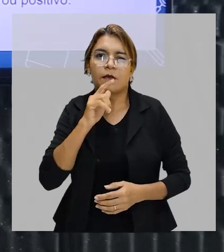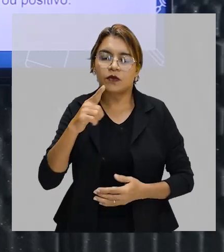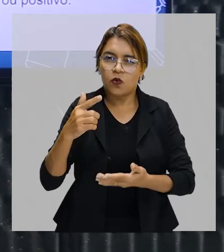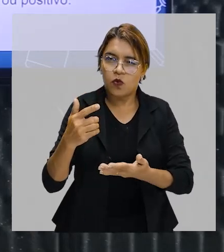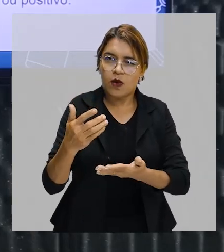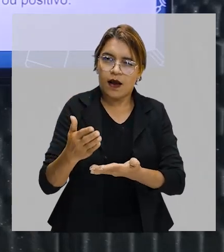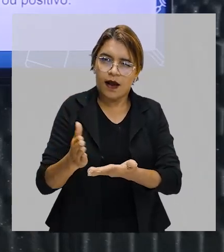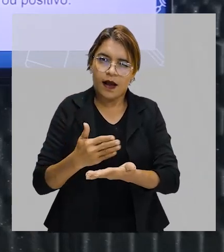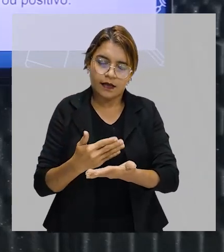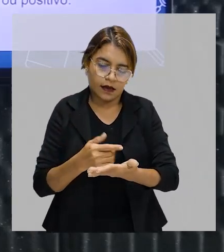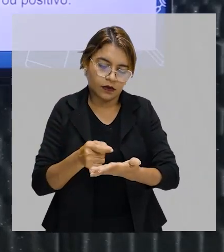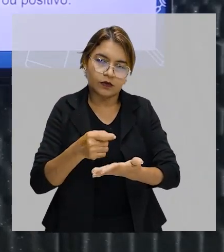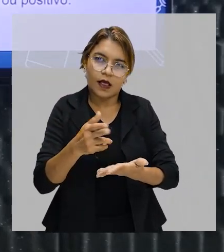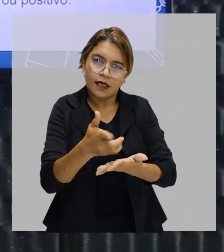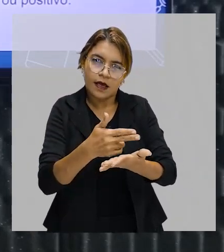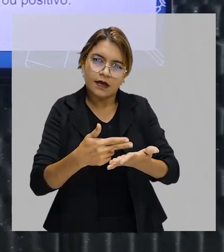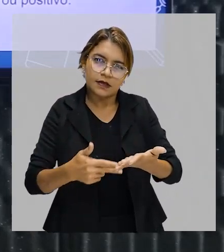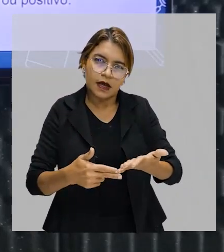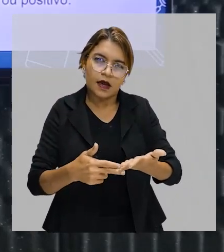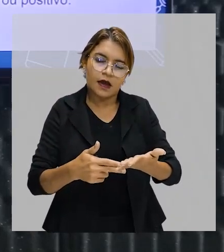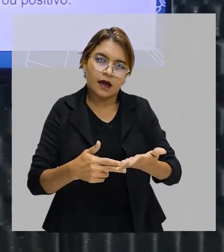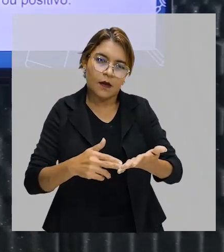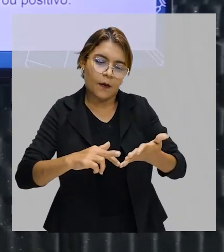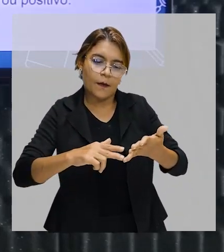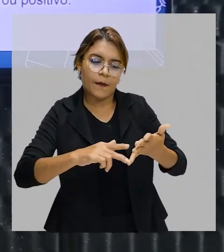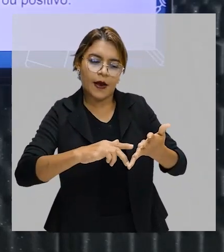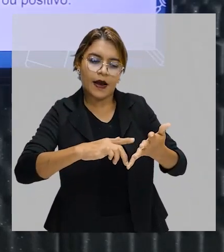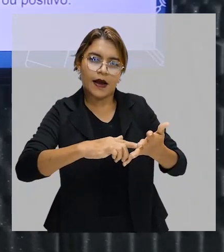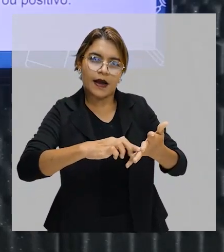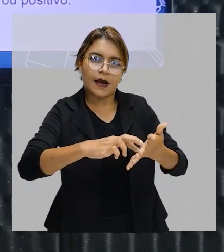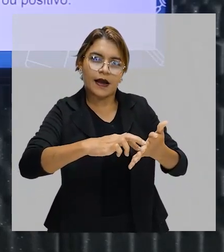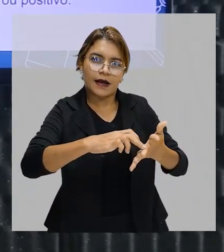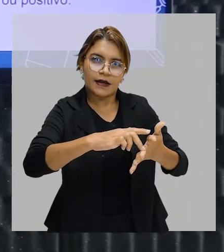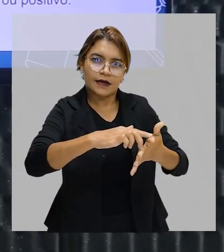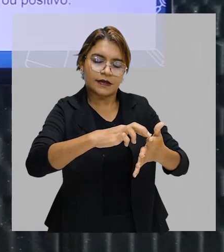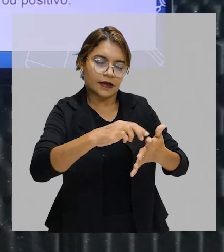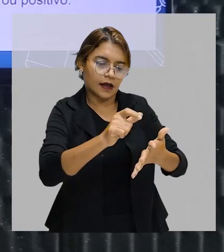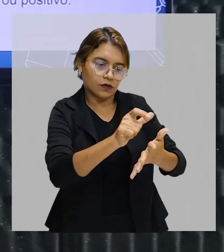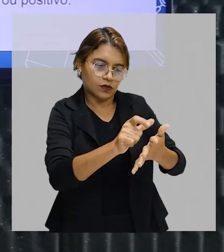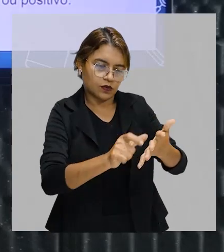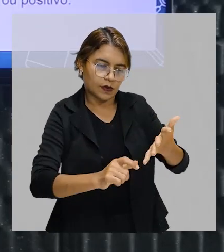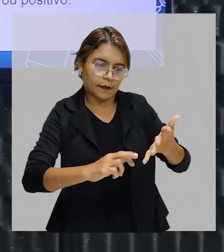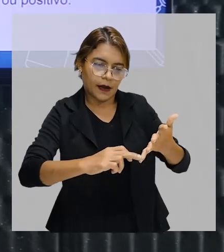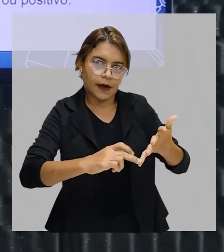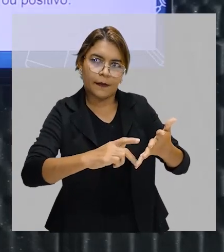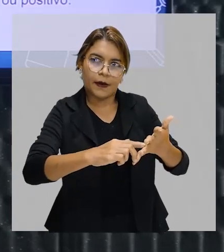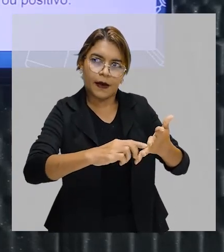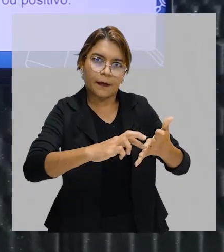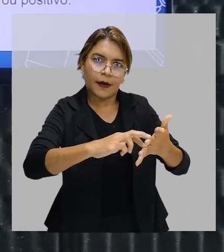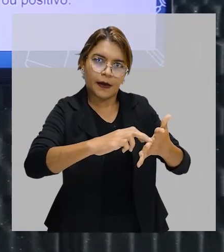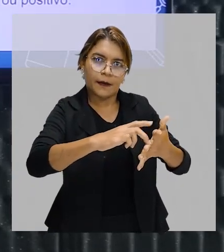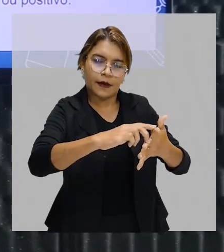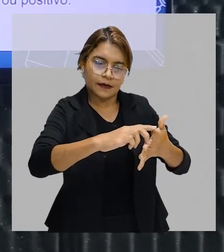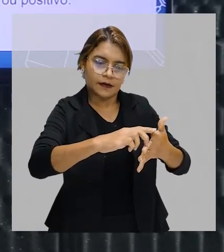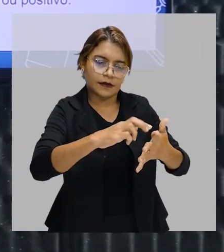como se fosse uma escada. Faz isso aí, ó. Um degrau, mais um degrau e outro degrau. Você vai